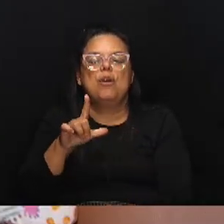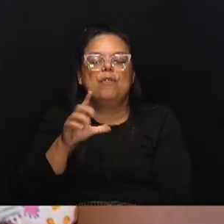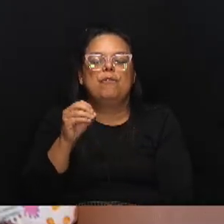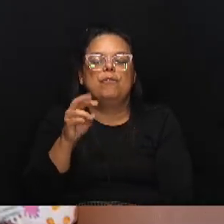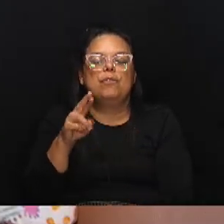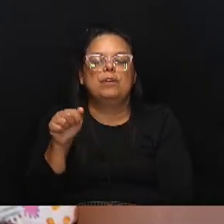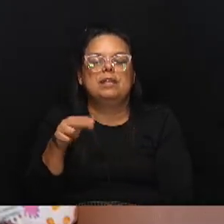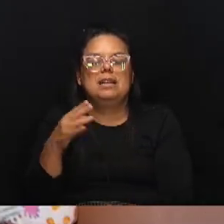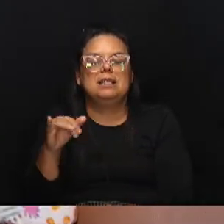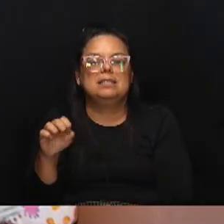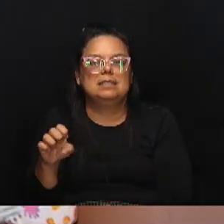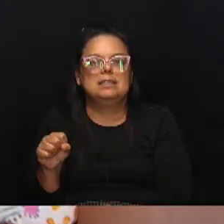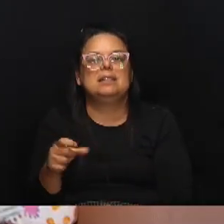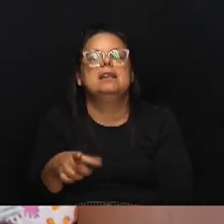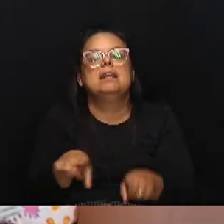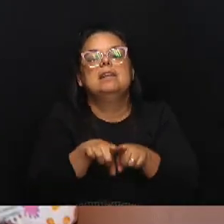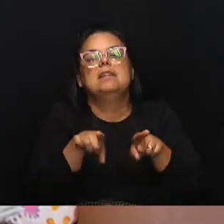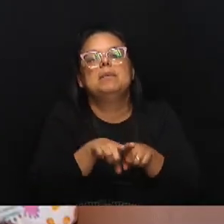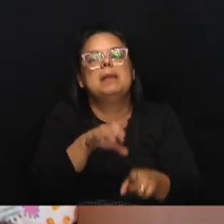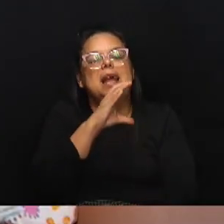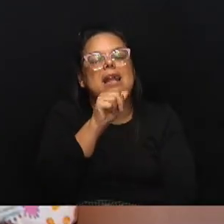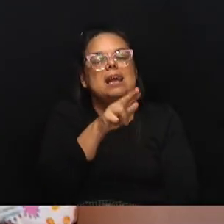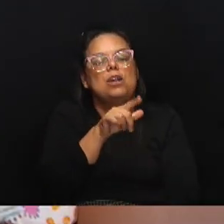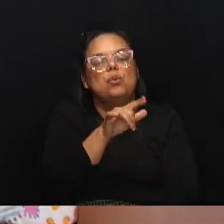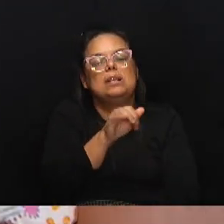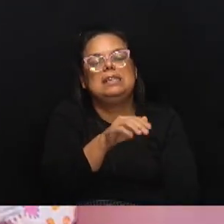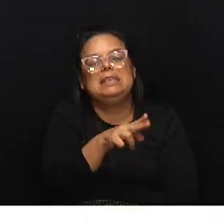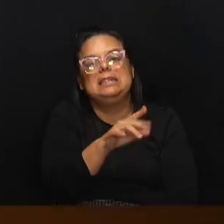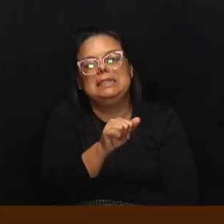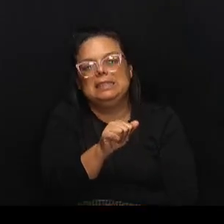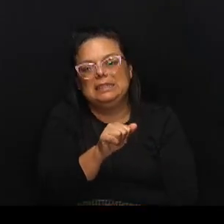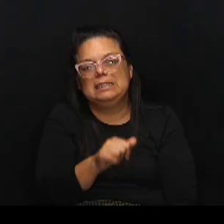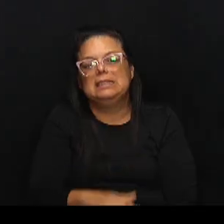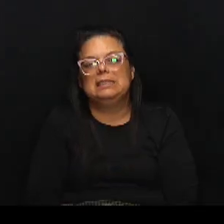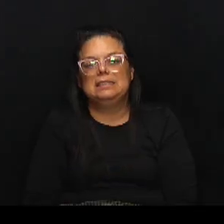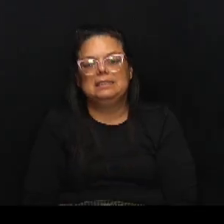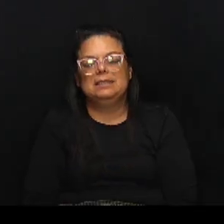a Carolina. Isso aqui só vai acontecer a partir de 1850.